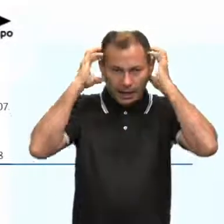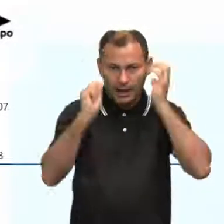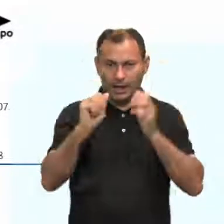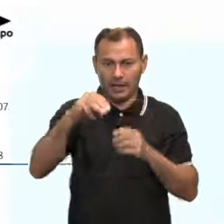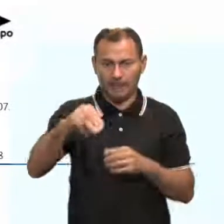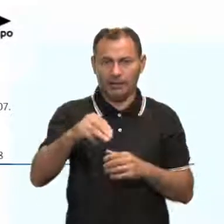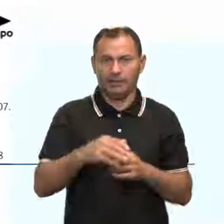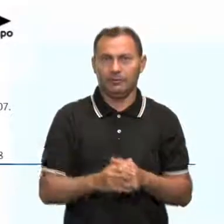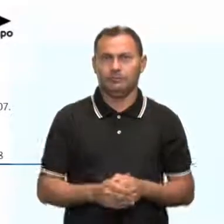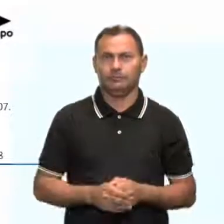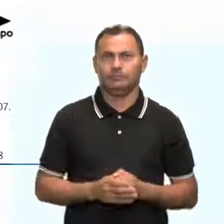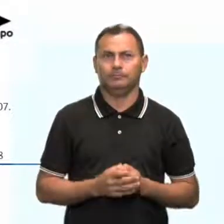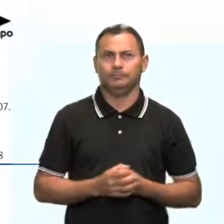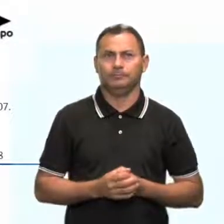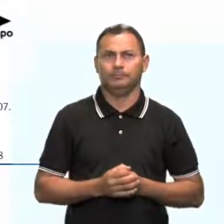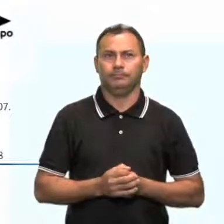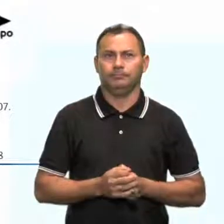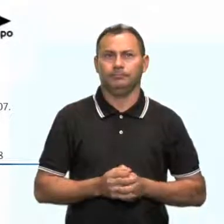AM